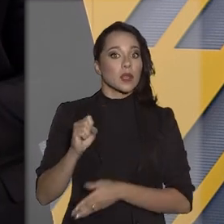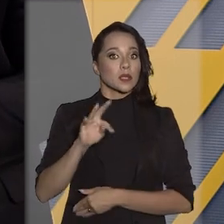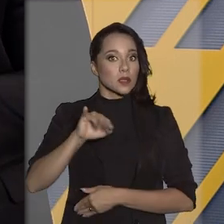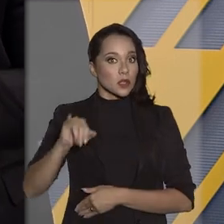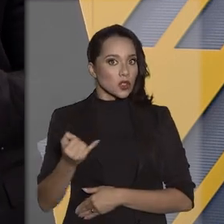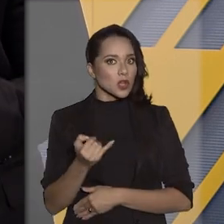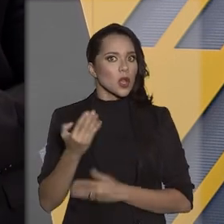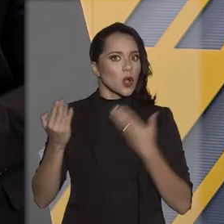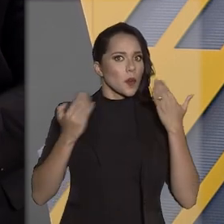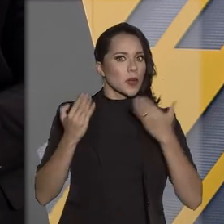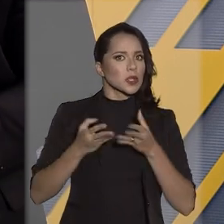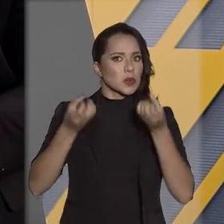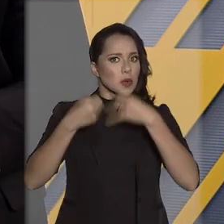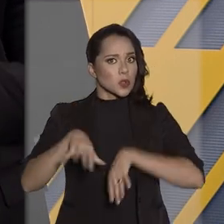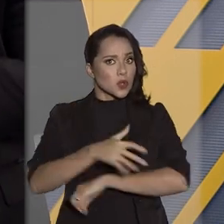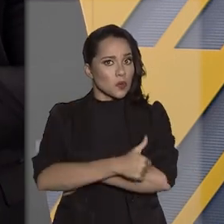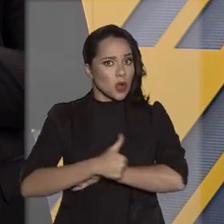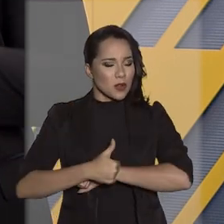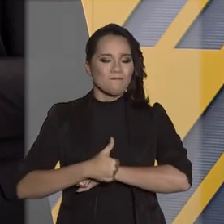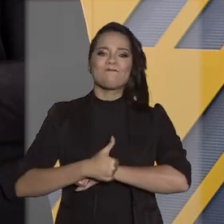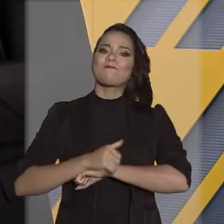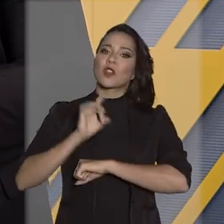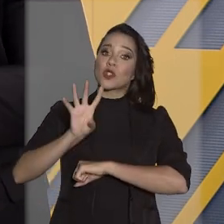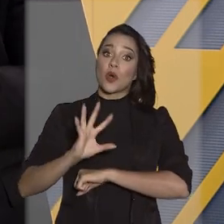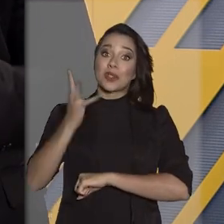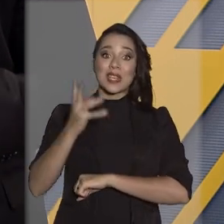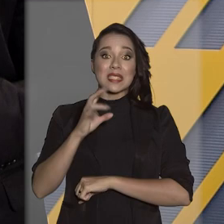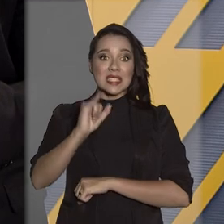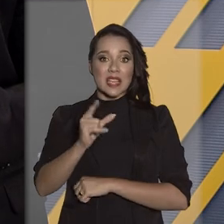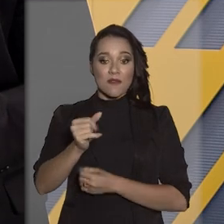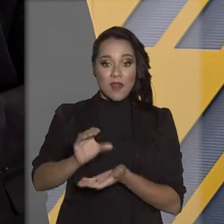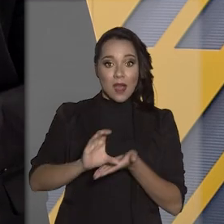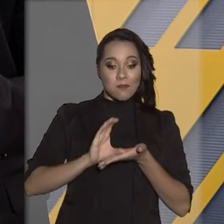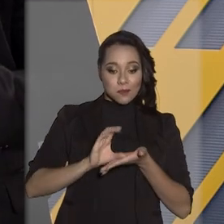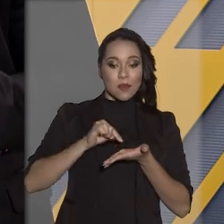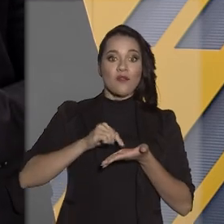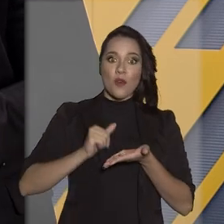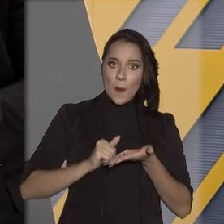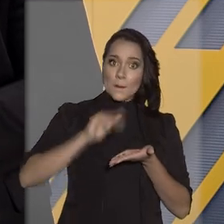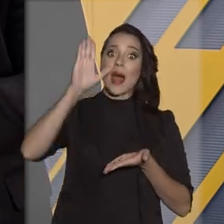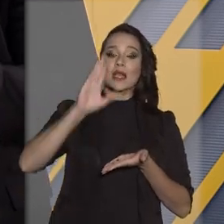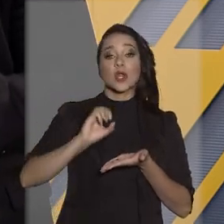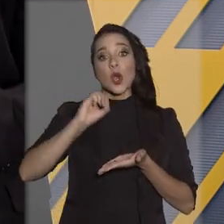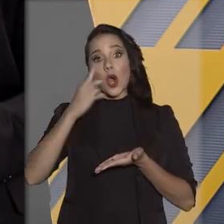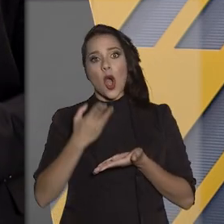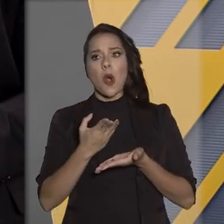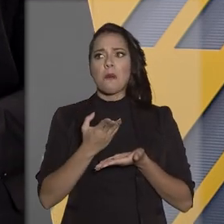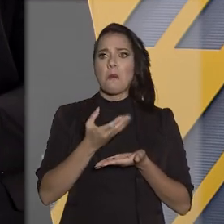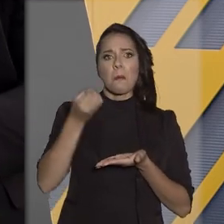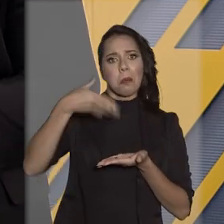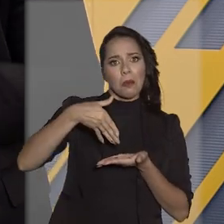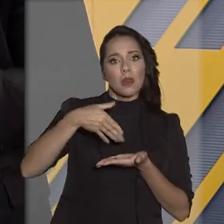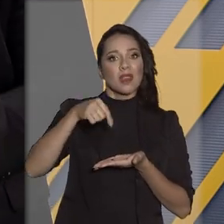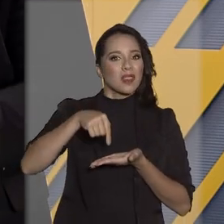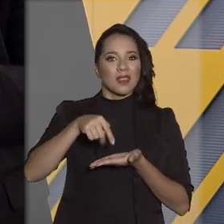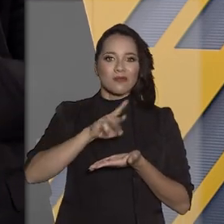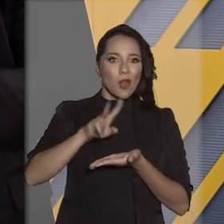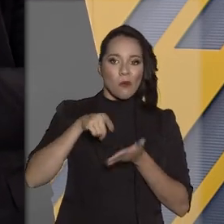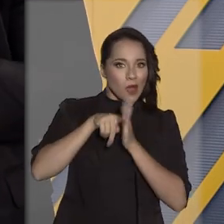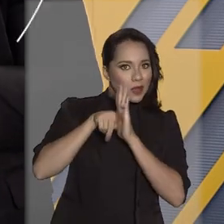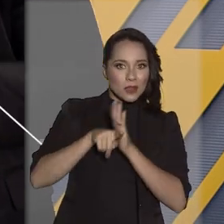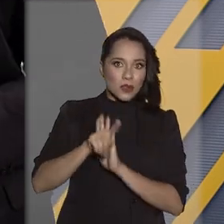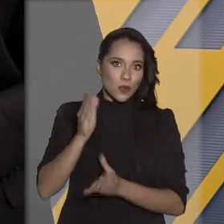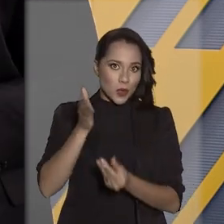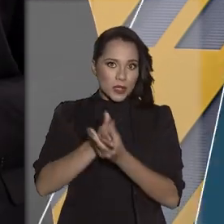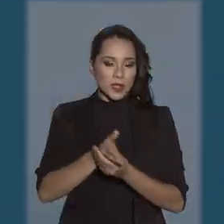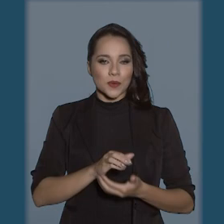STJ em relação aos danos morais só ocorre se a verba fixada for excessiva ou irrisória, o que ele não